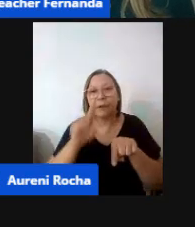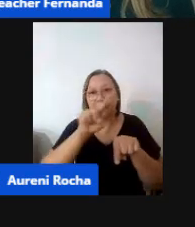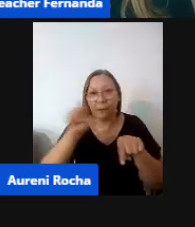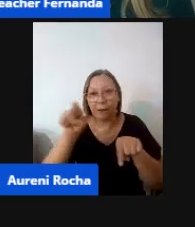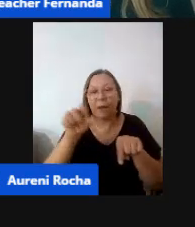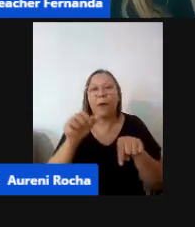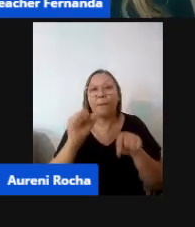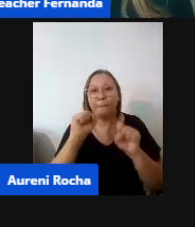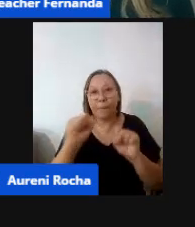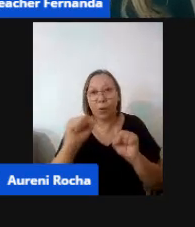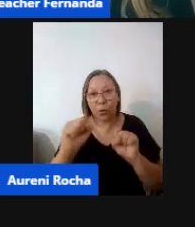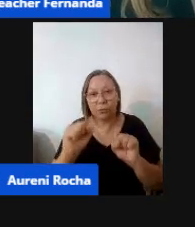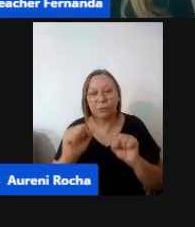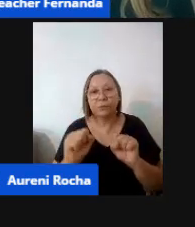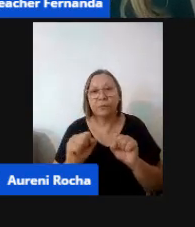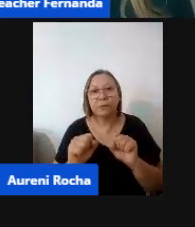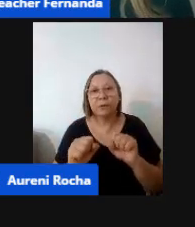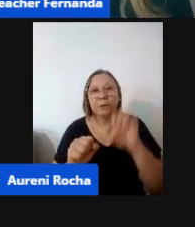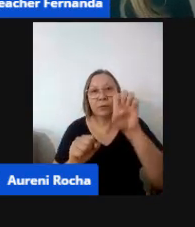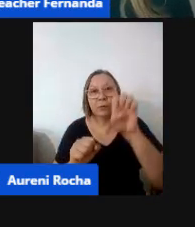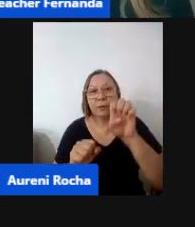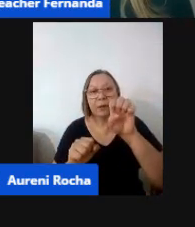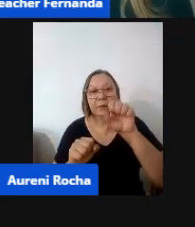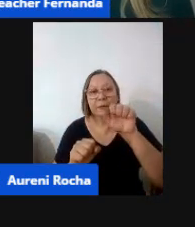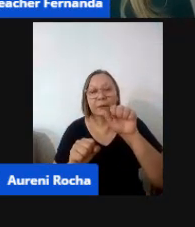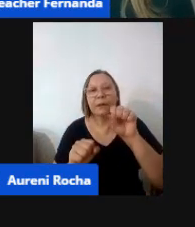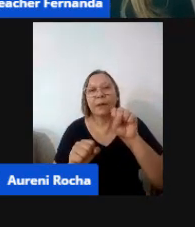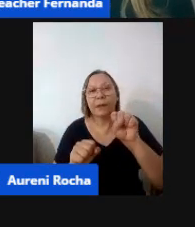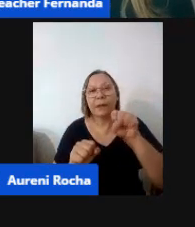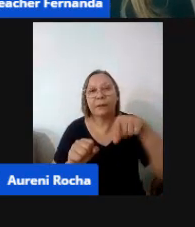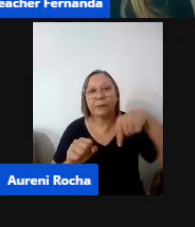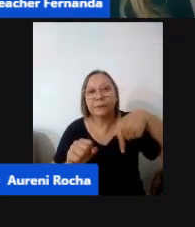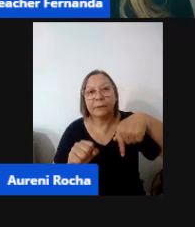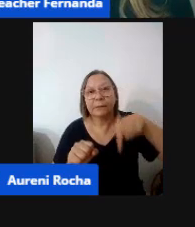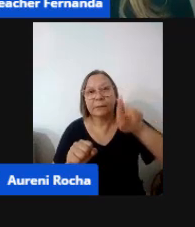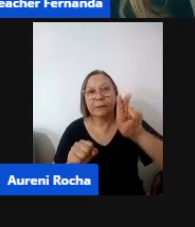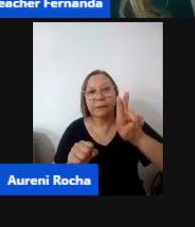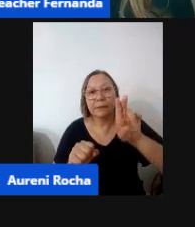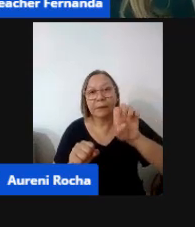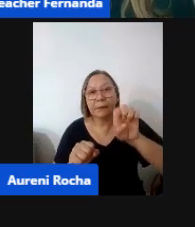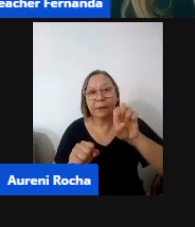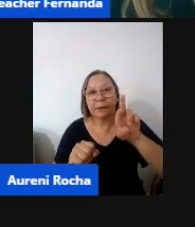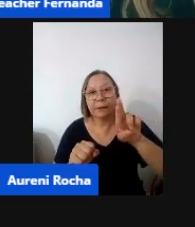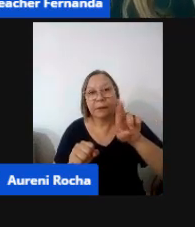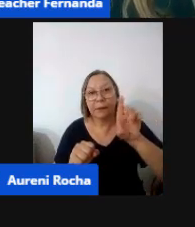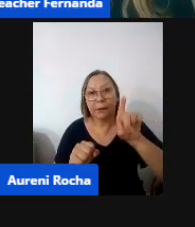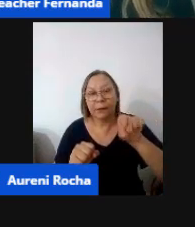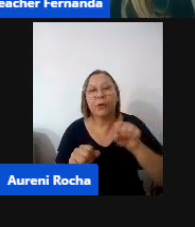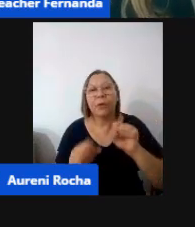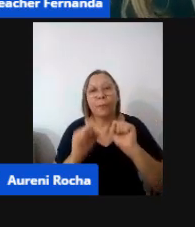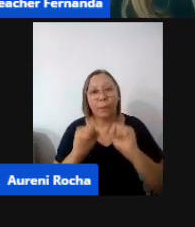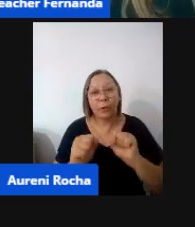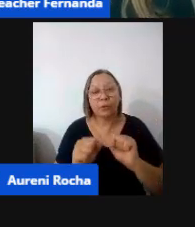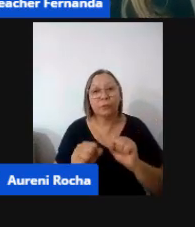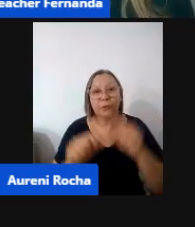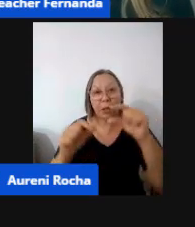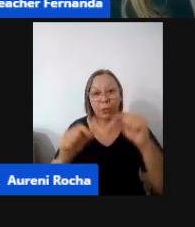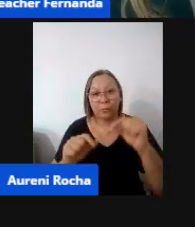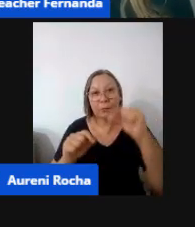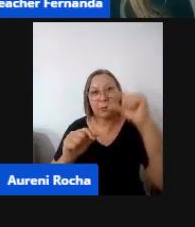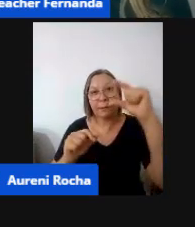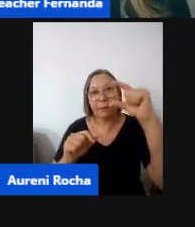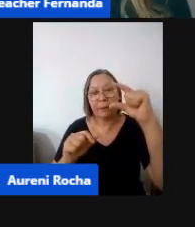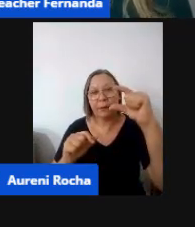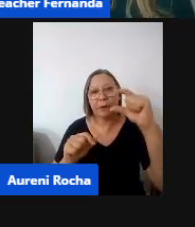sua apresentação. Mudar o tamanho, você vem aqui mais e menos. Mudar a cor, então, você tem a cor do texto, você